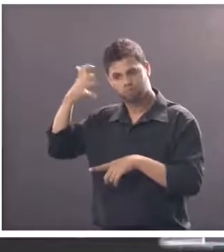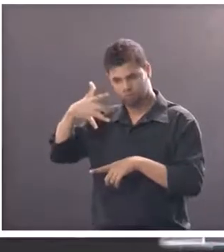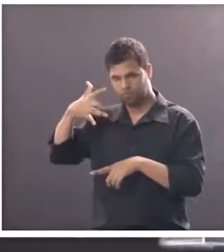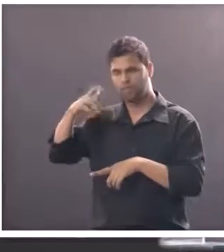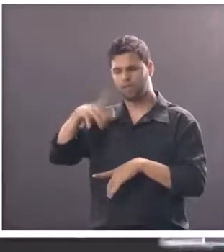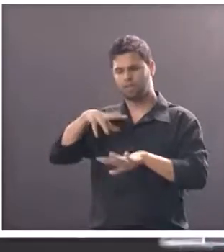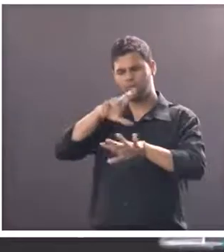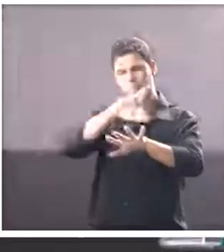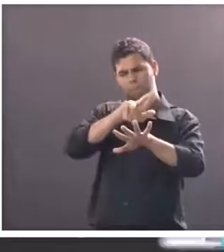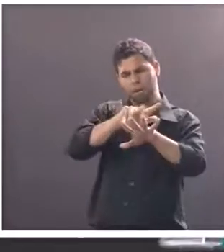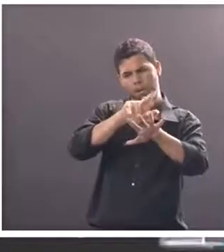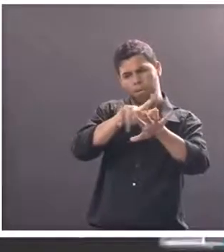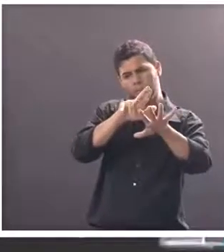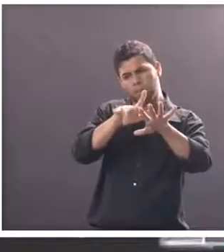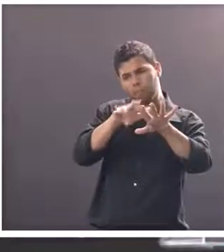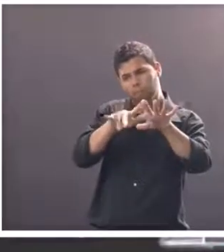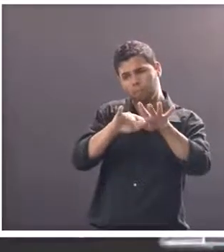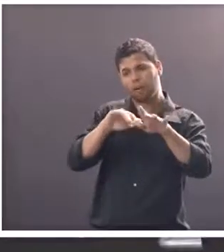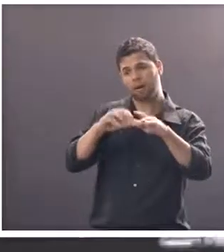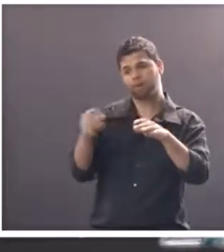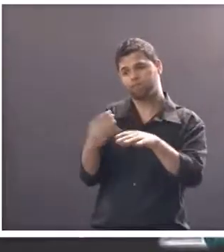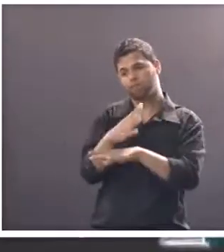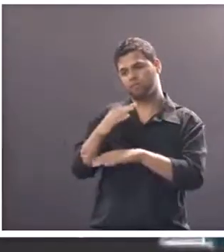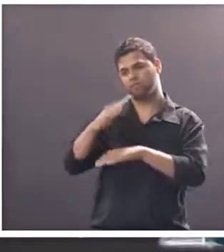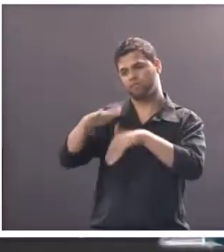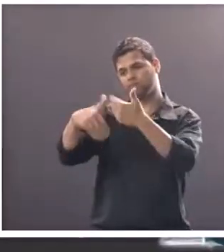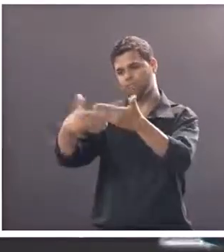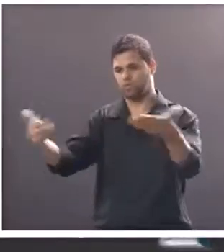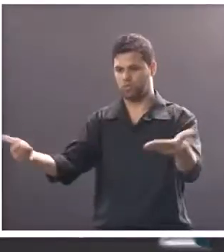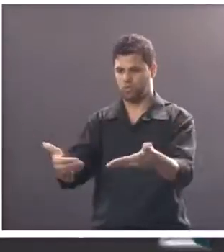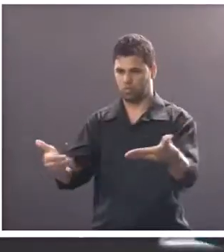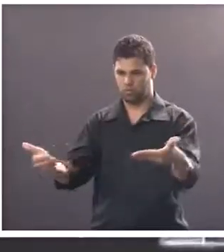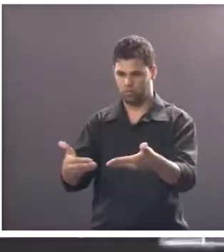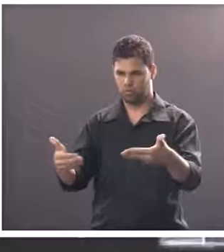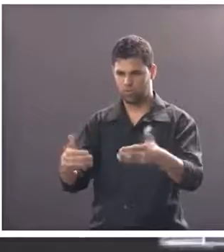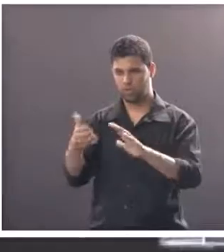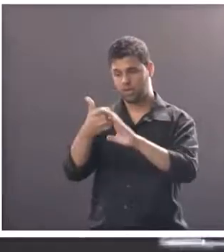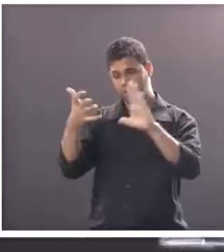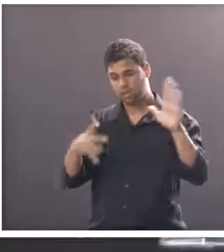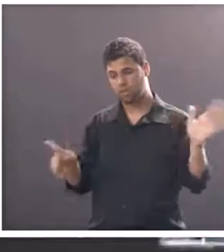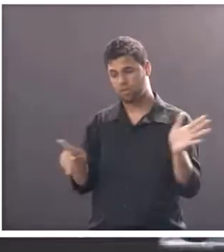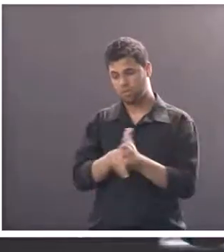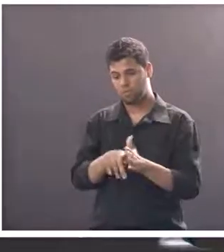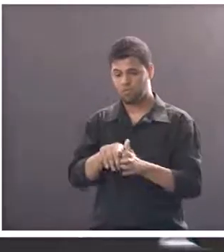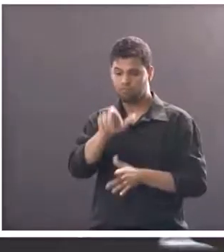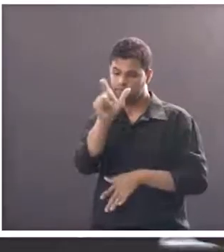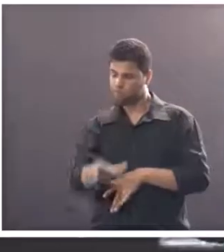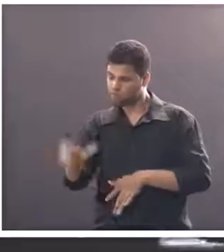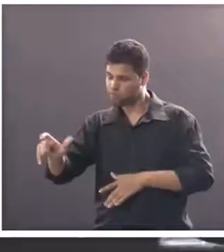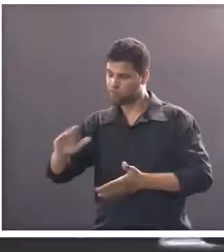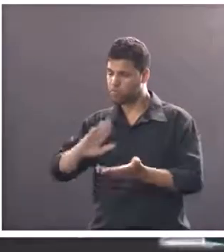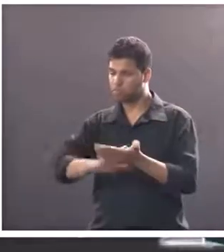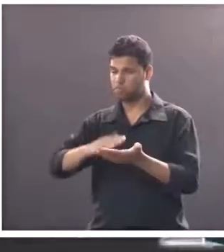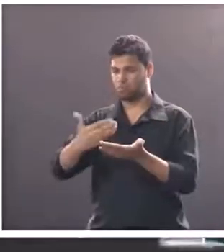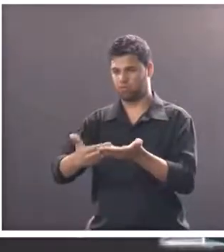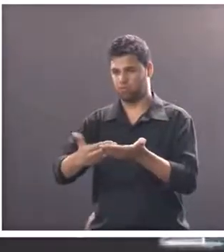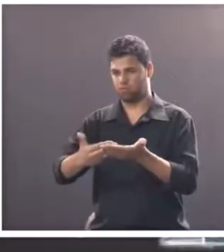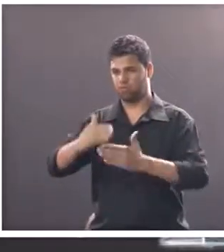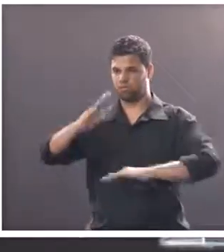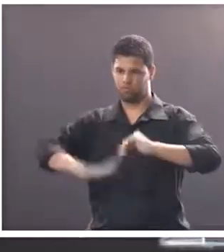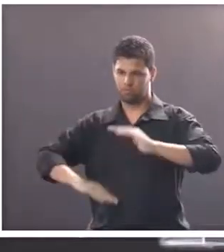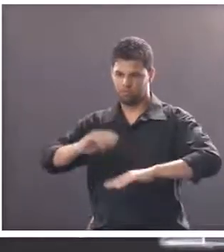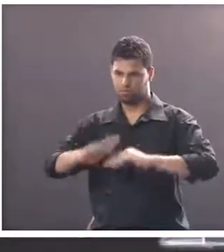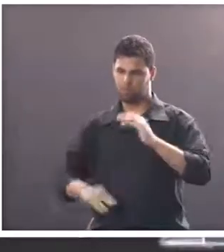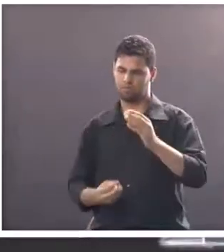várias tendências, várias características então, vários intérpretes, né, que estão surgindo por aí. E